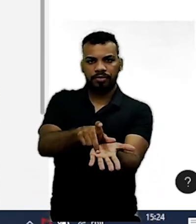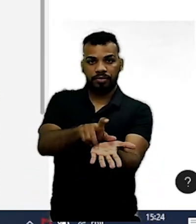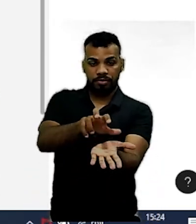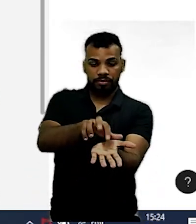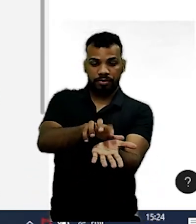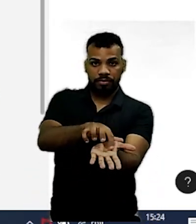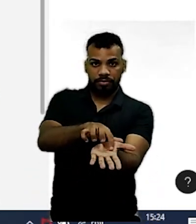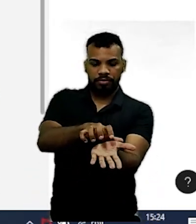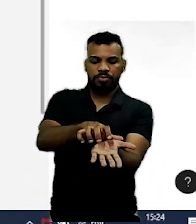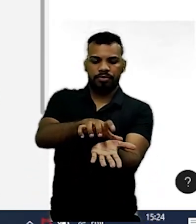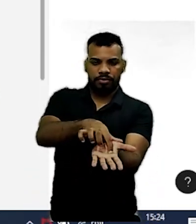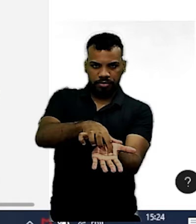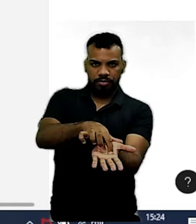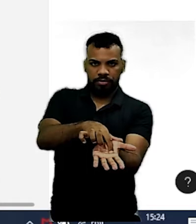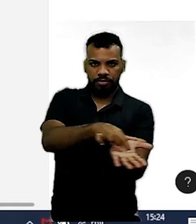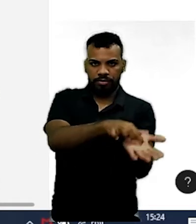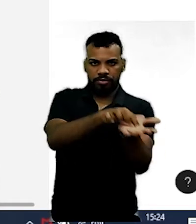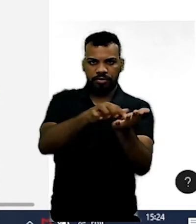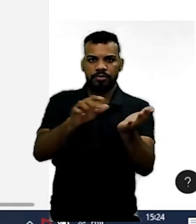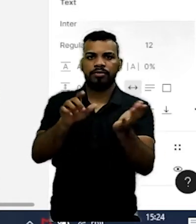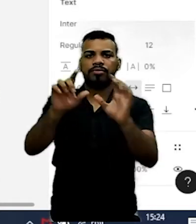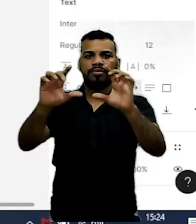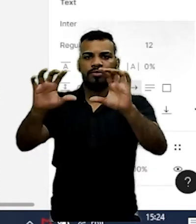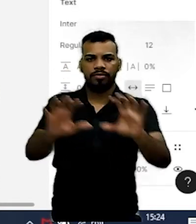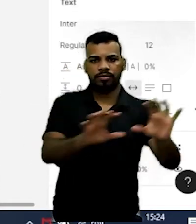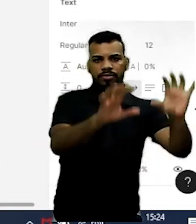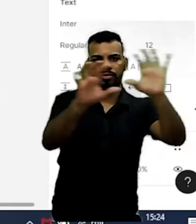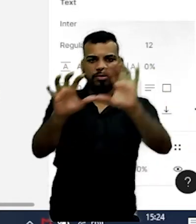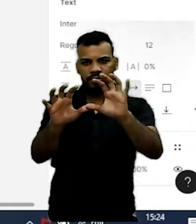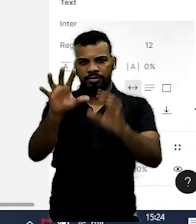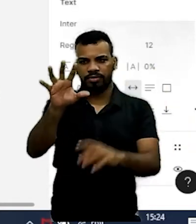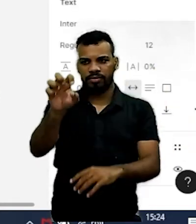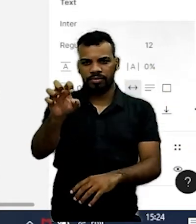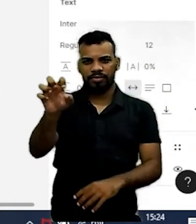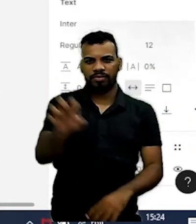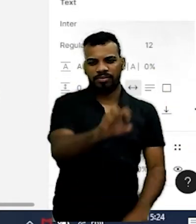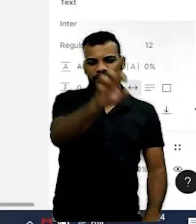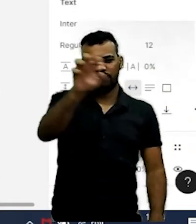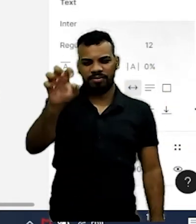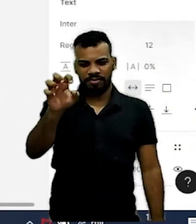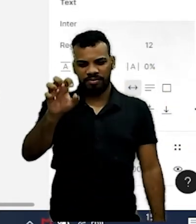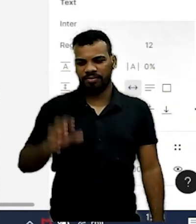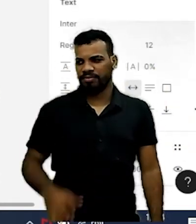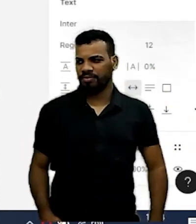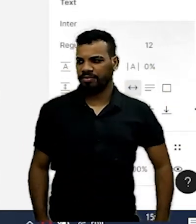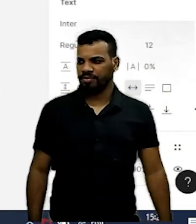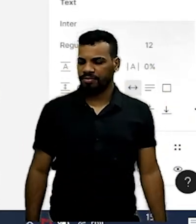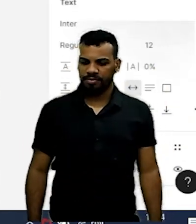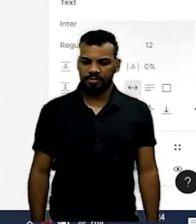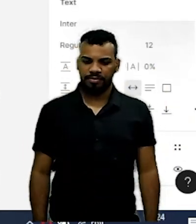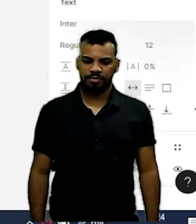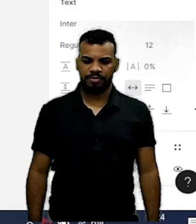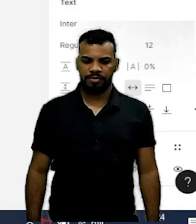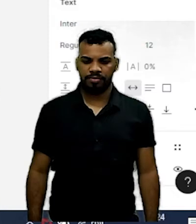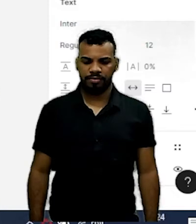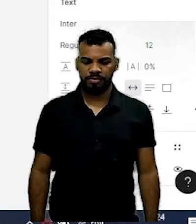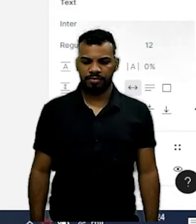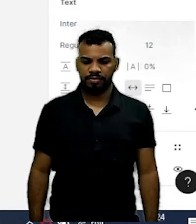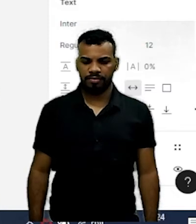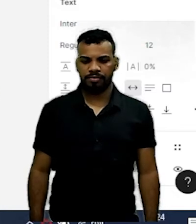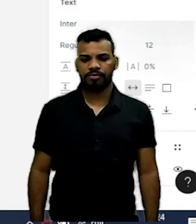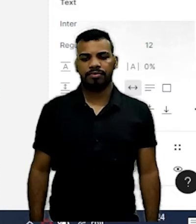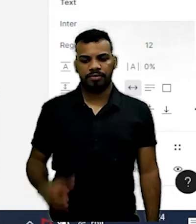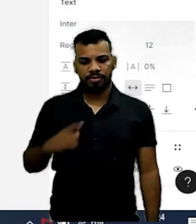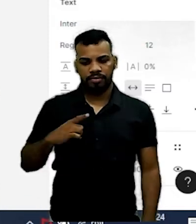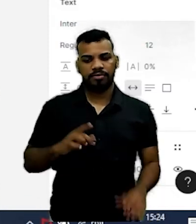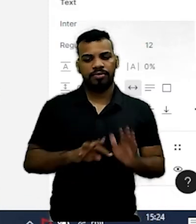Aqui no T é a ferramenta de texto. Então eu seleciono ela, clico em qualquer lugar e vai ficar aparecendo aqui